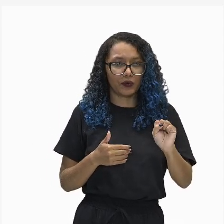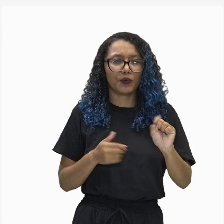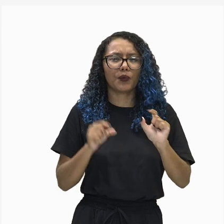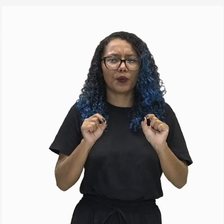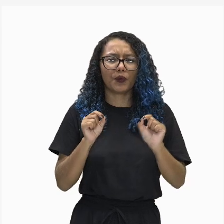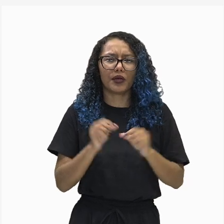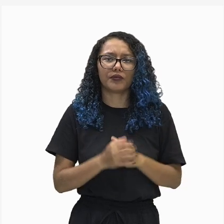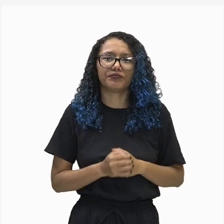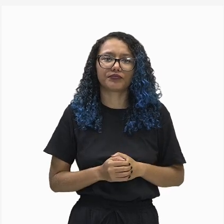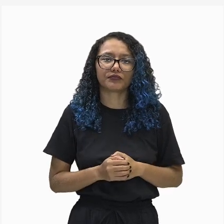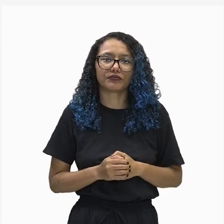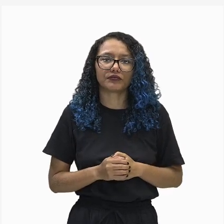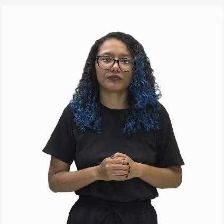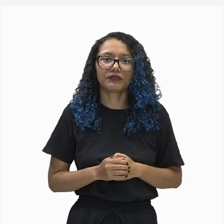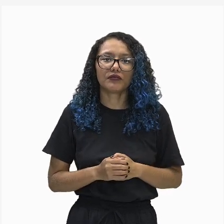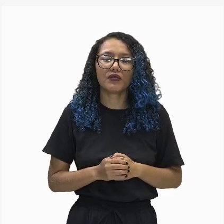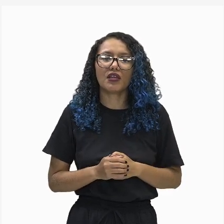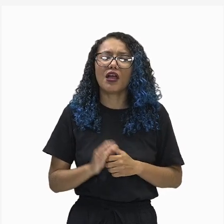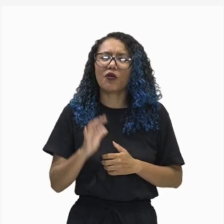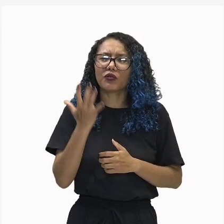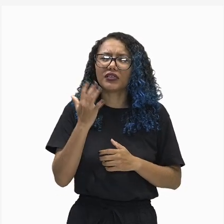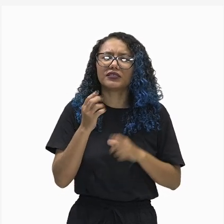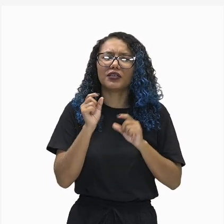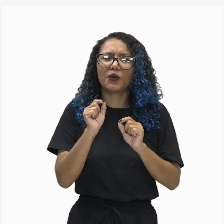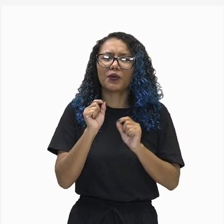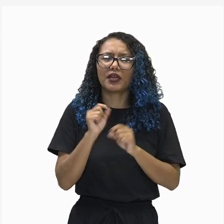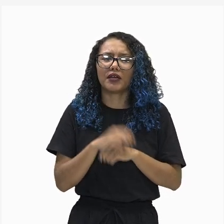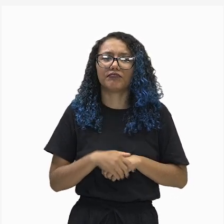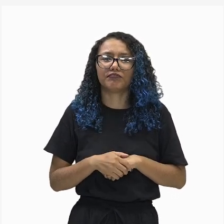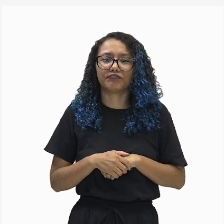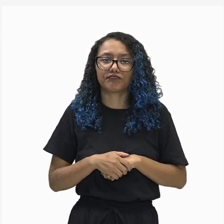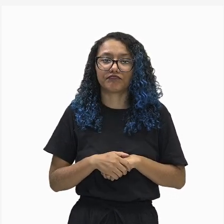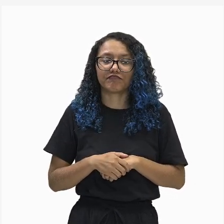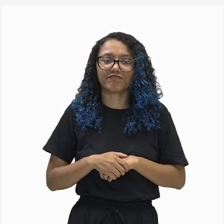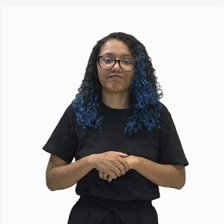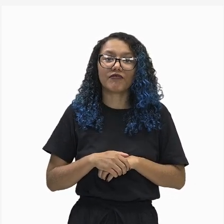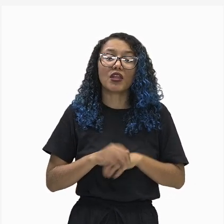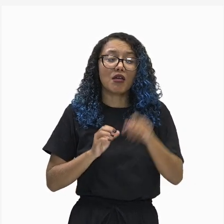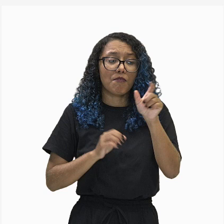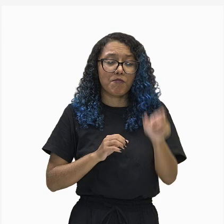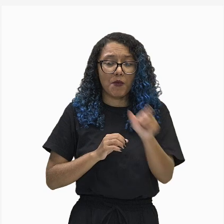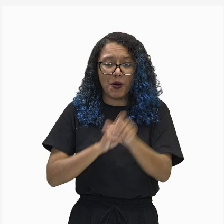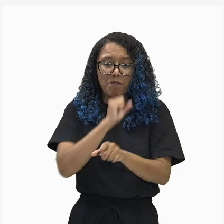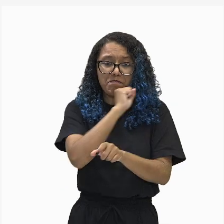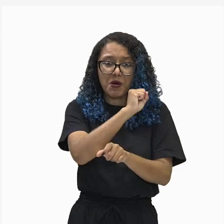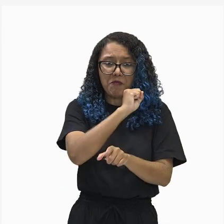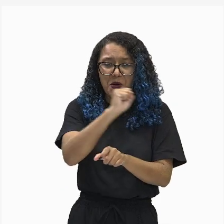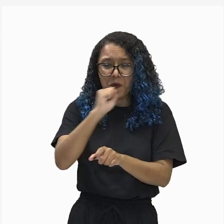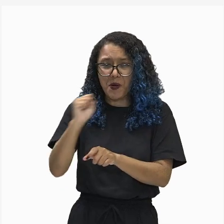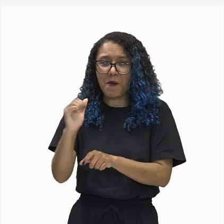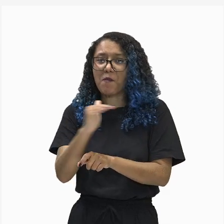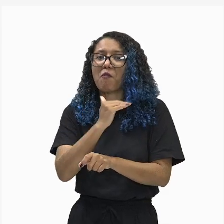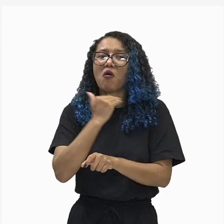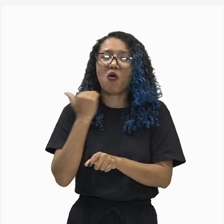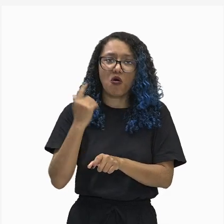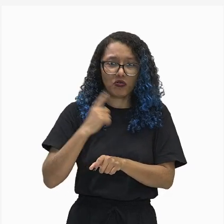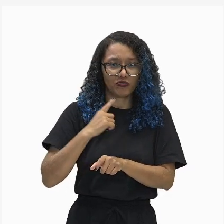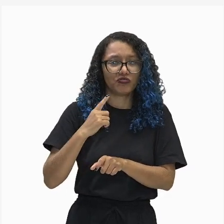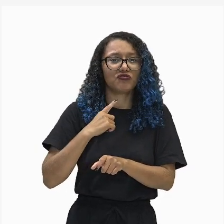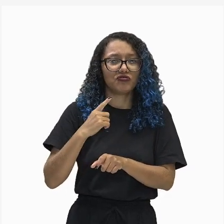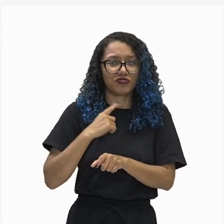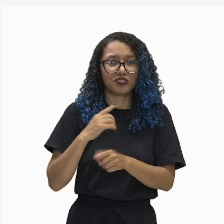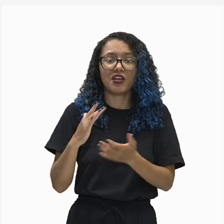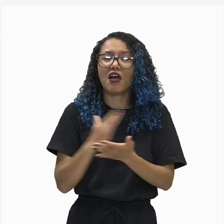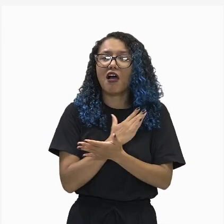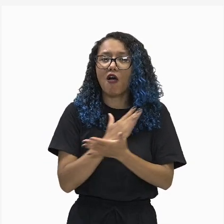268, os assassinatos eles se tornaram critério sucessório no Império Romano. Alguns nomes, então, de